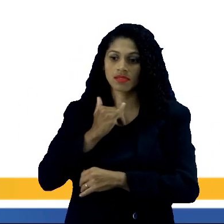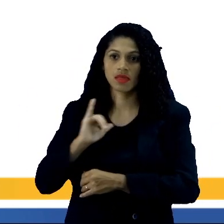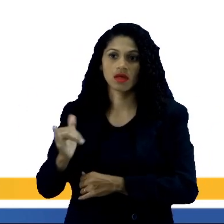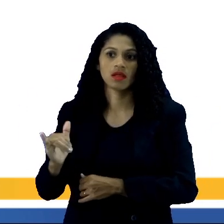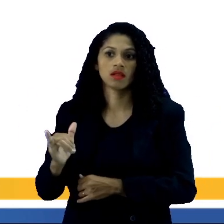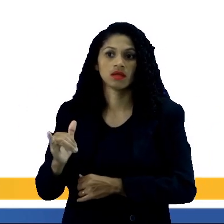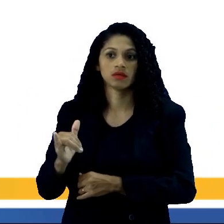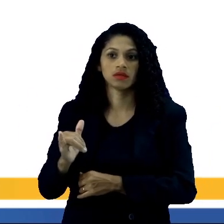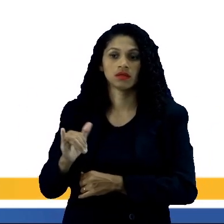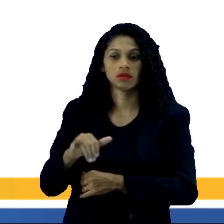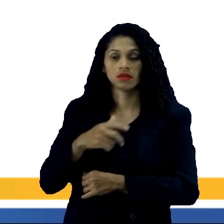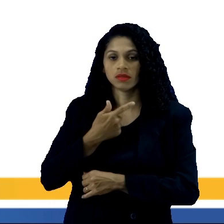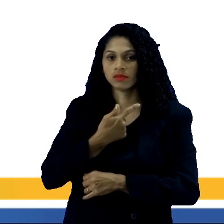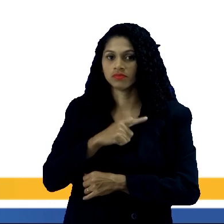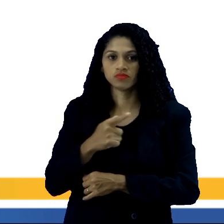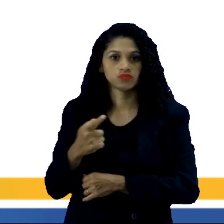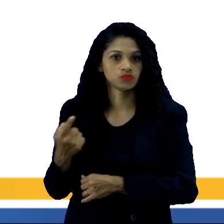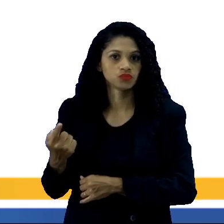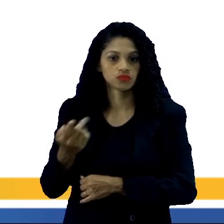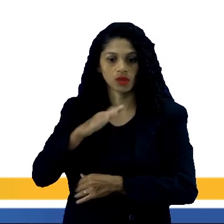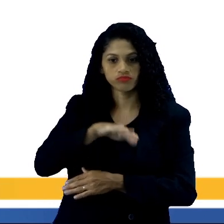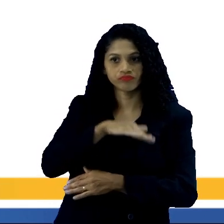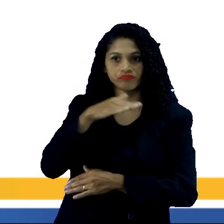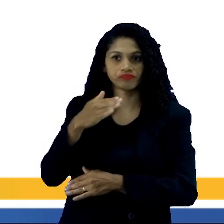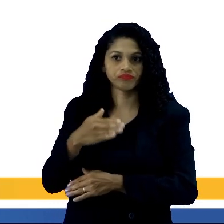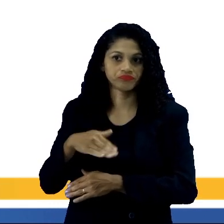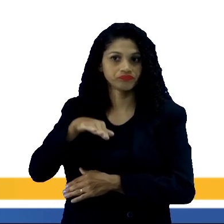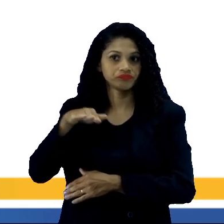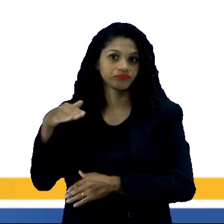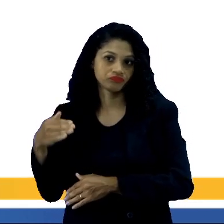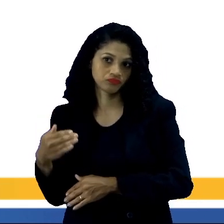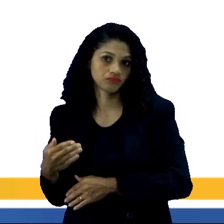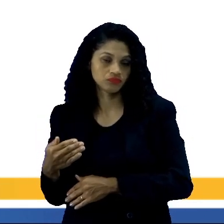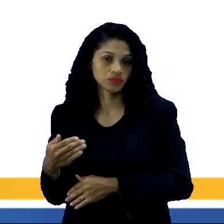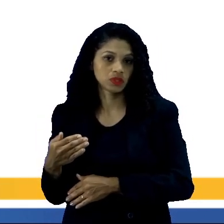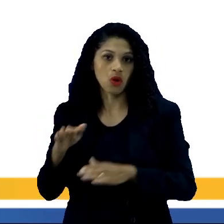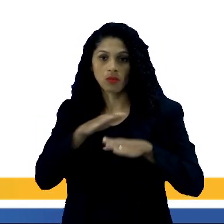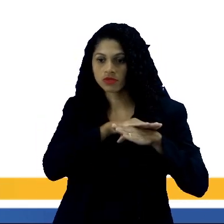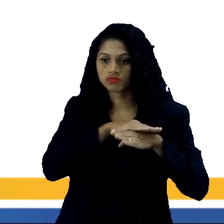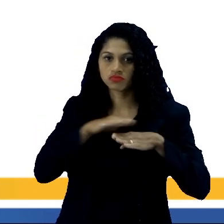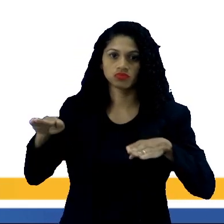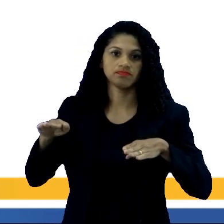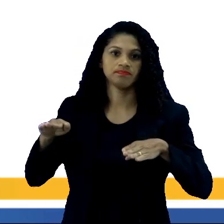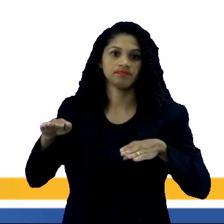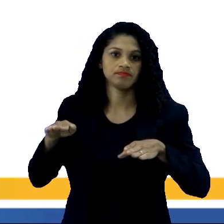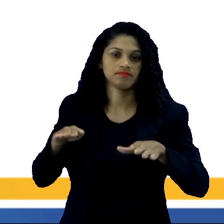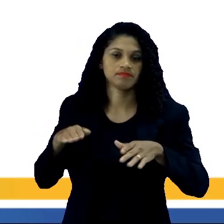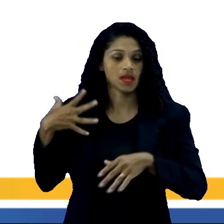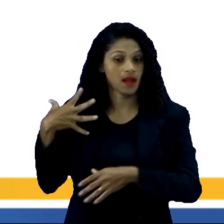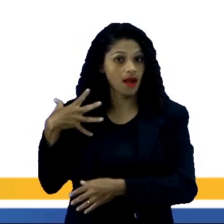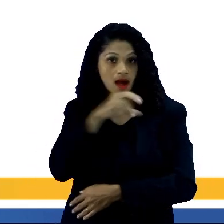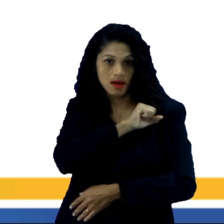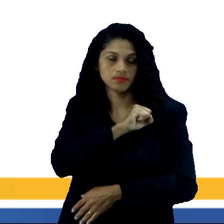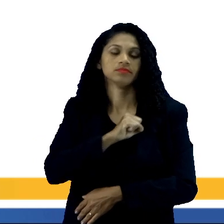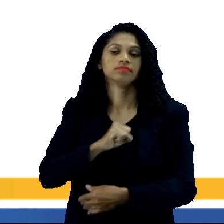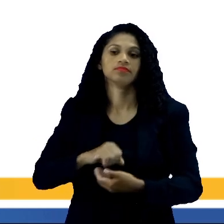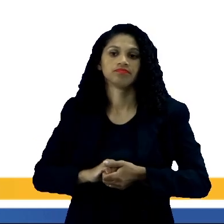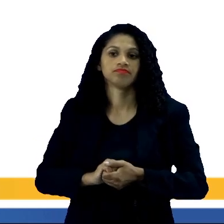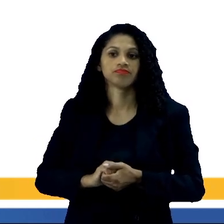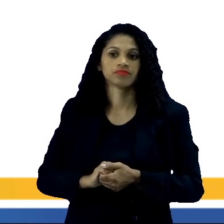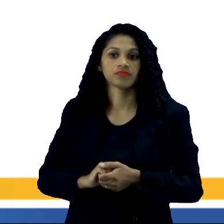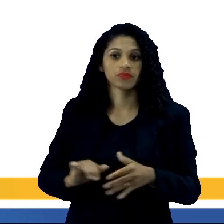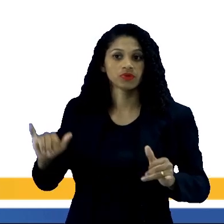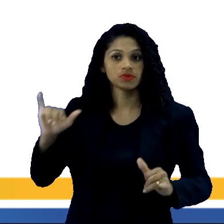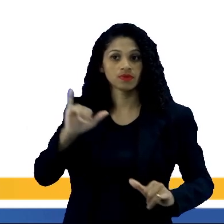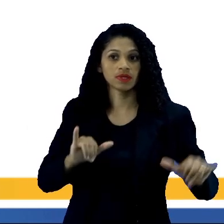elétrica, eu não tenho nenhuma modulação. Por não ter nenhuma modulação, é um processo mais rápido. E já na sinapse